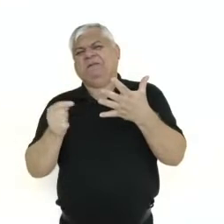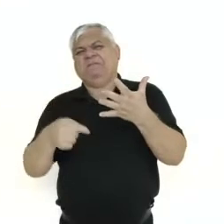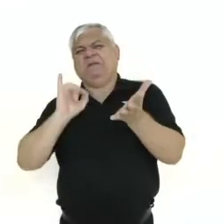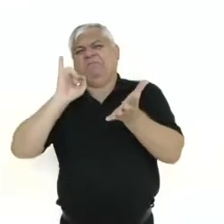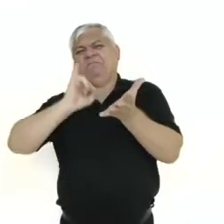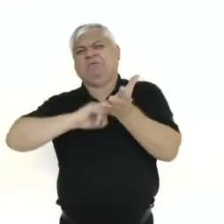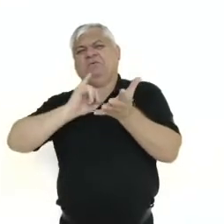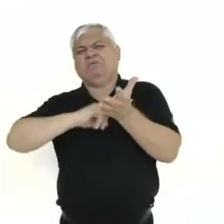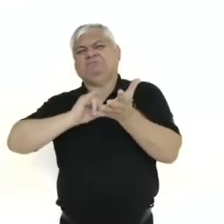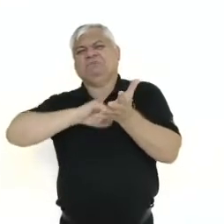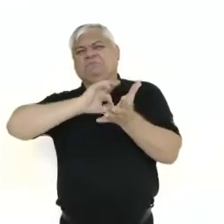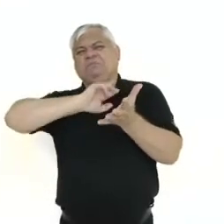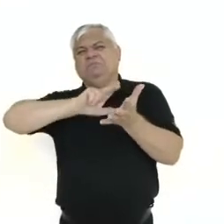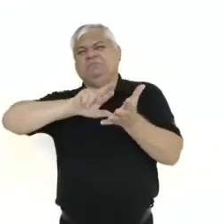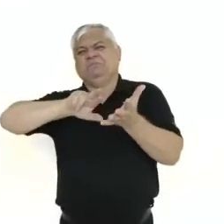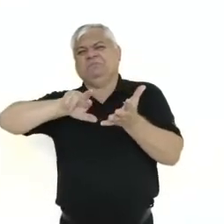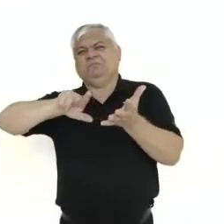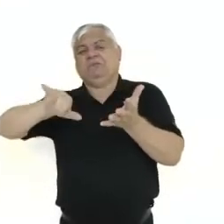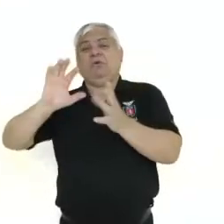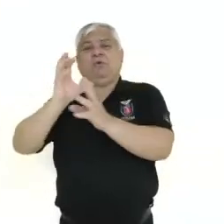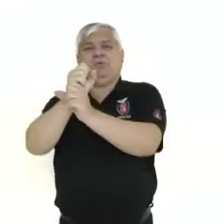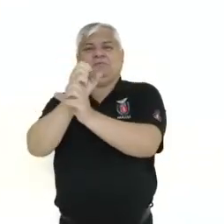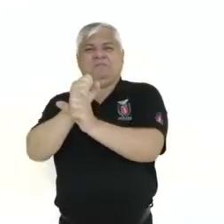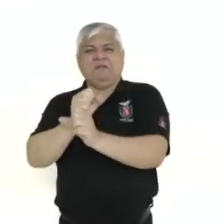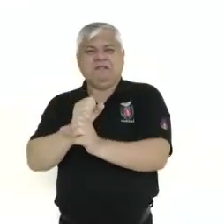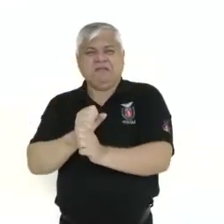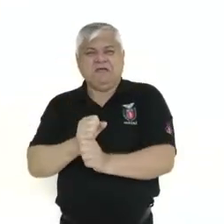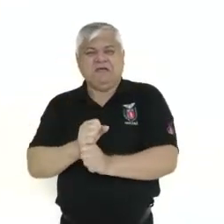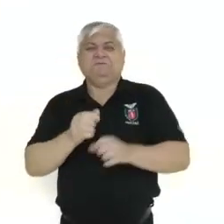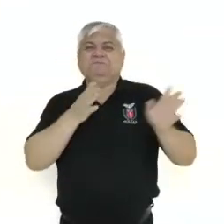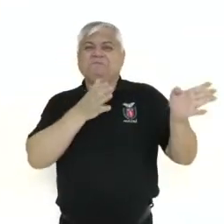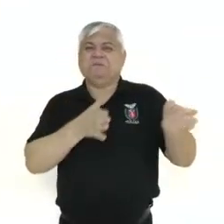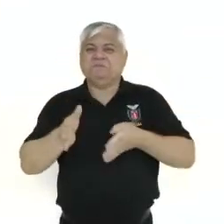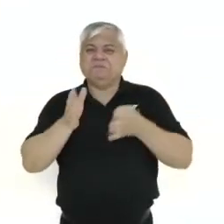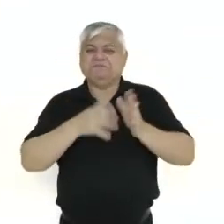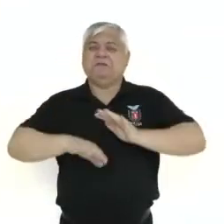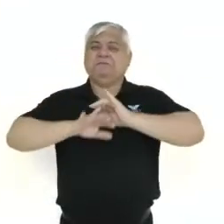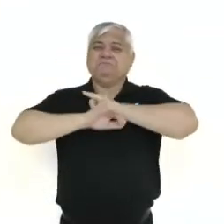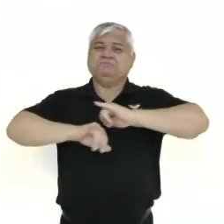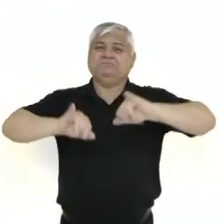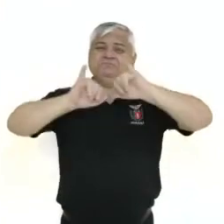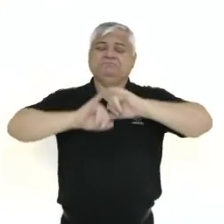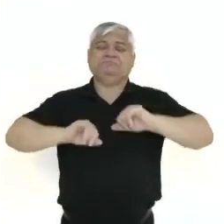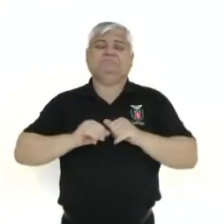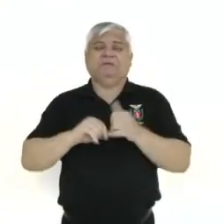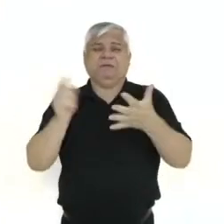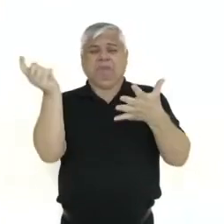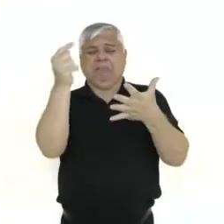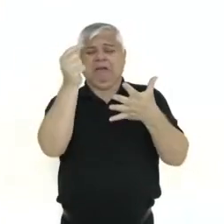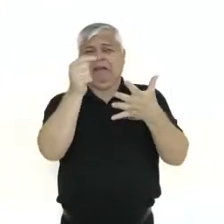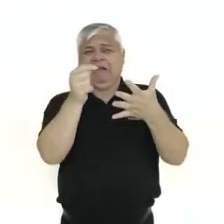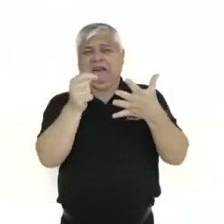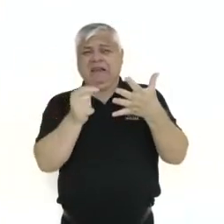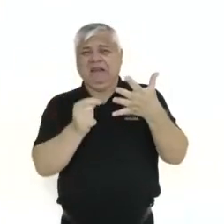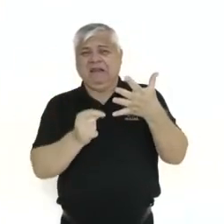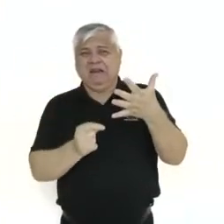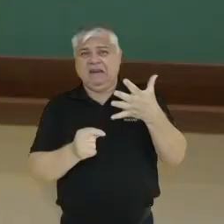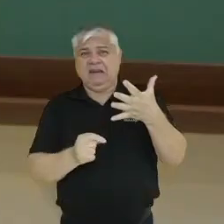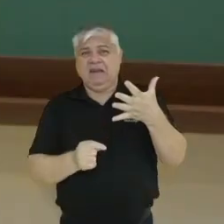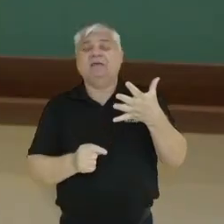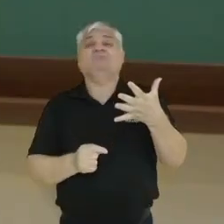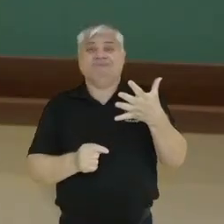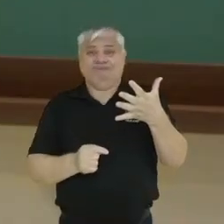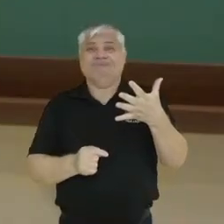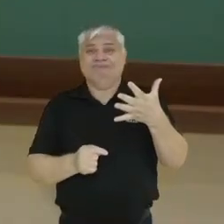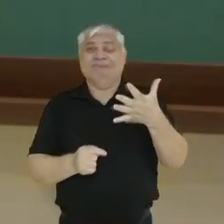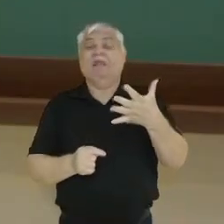IRPJ, serviços de contabilidade, custos de produção, divulgação, são alguns itens que são comuns tanto nos